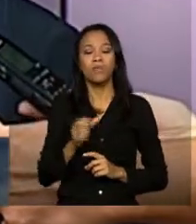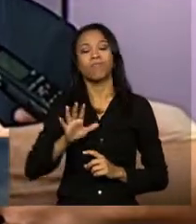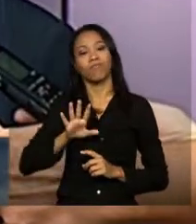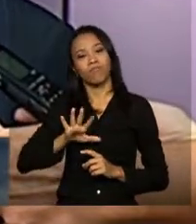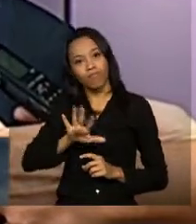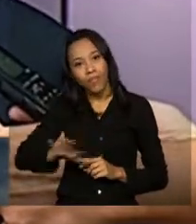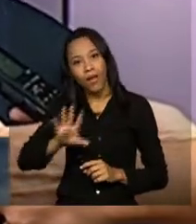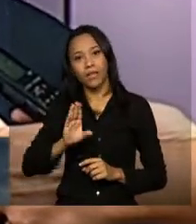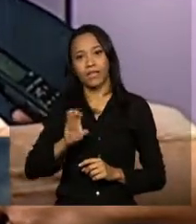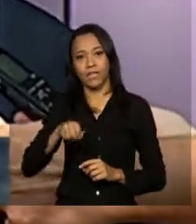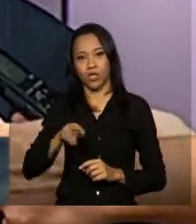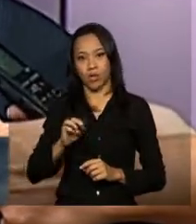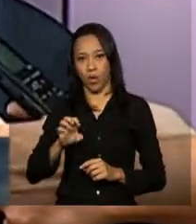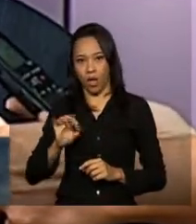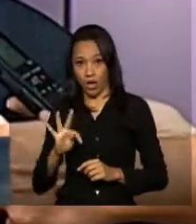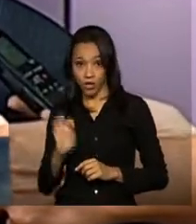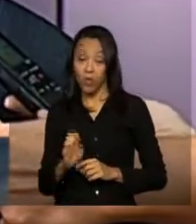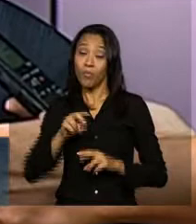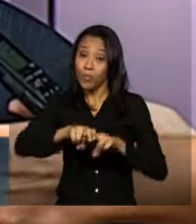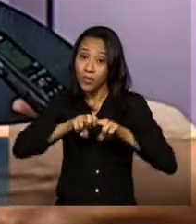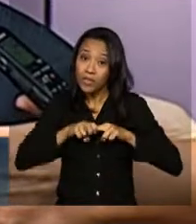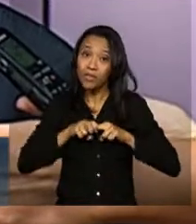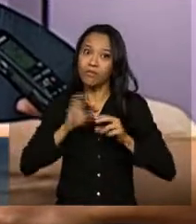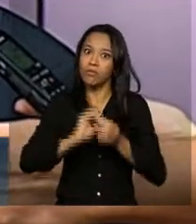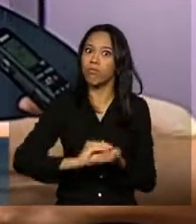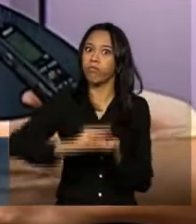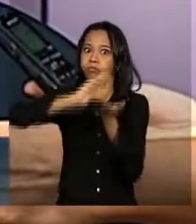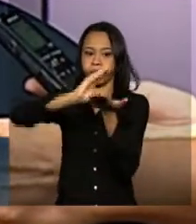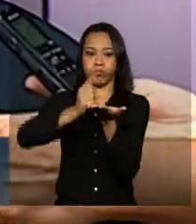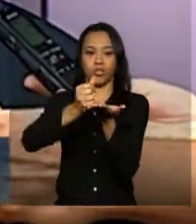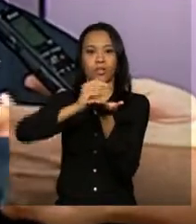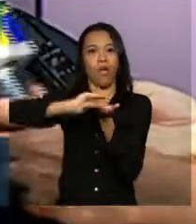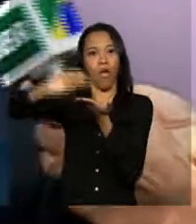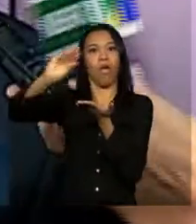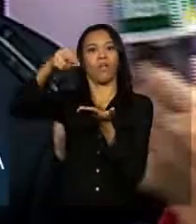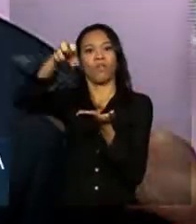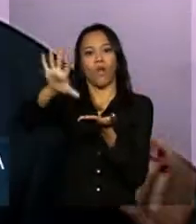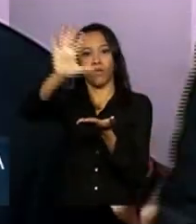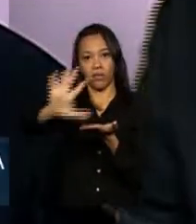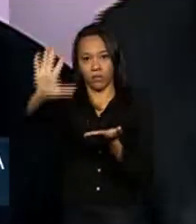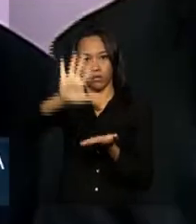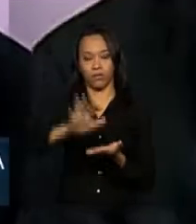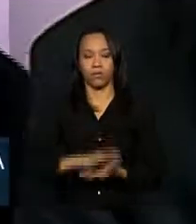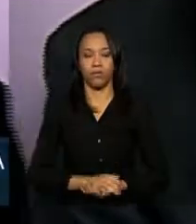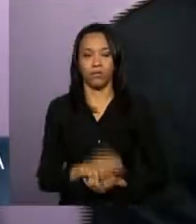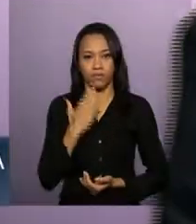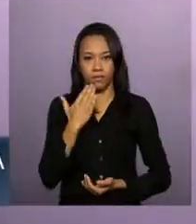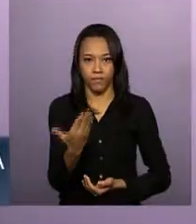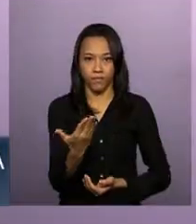Centro-Oeste. Então é por isso que os maiores investimentos acabam sendo na região Nordeste. Obrigado, ministro.